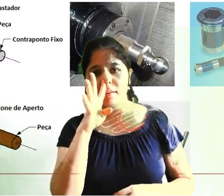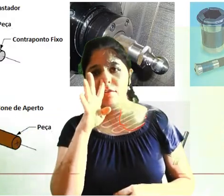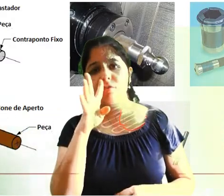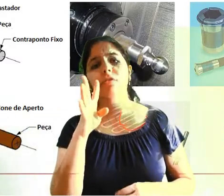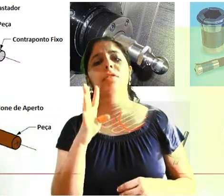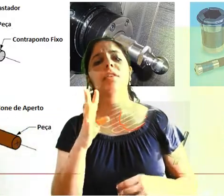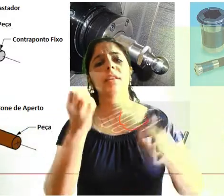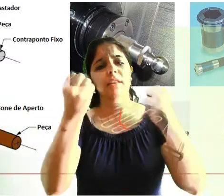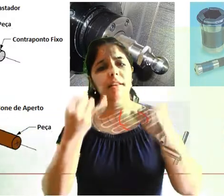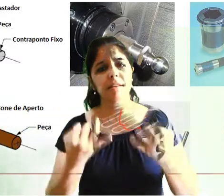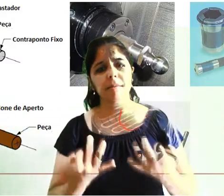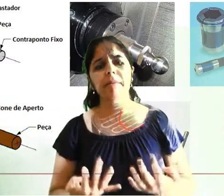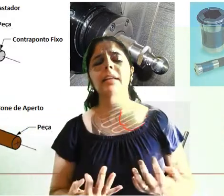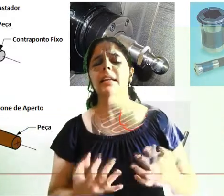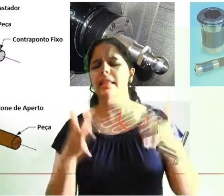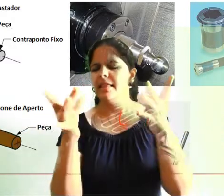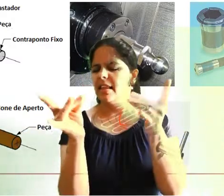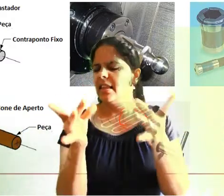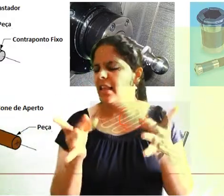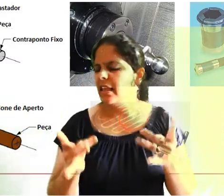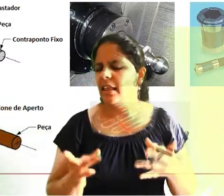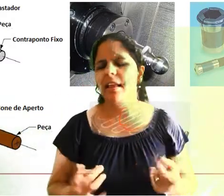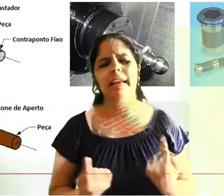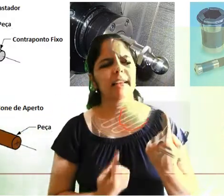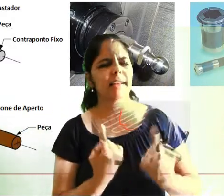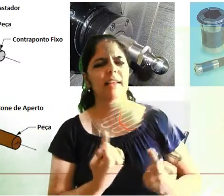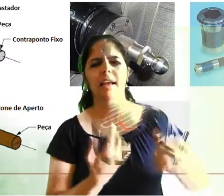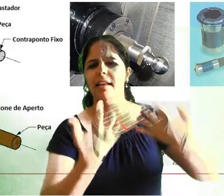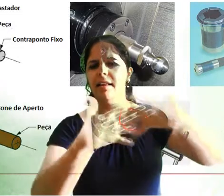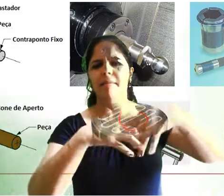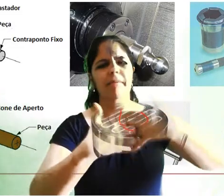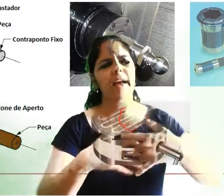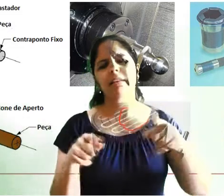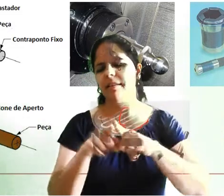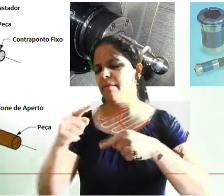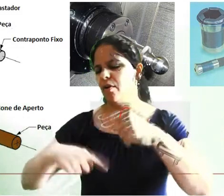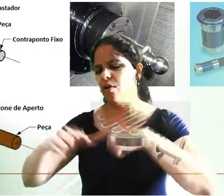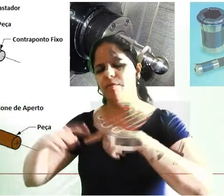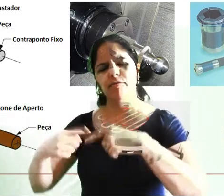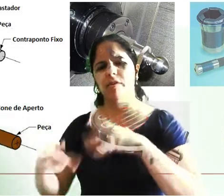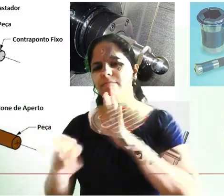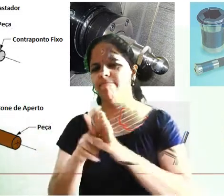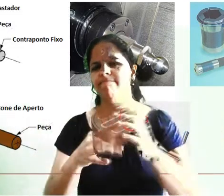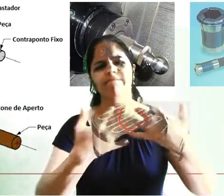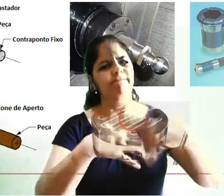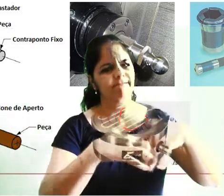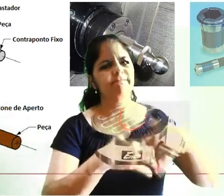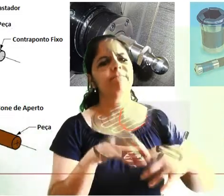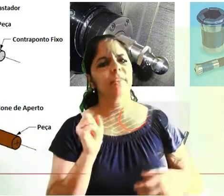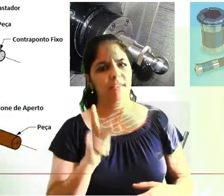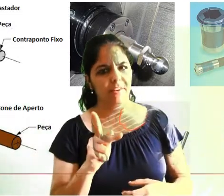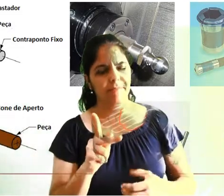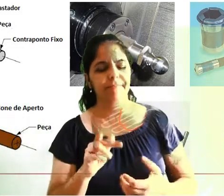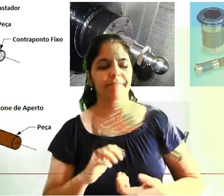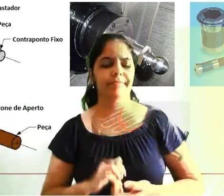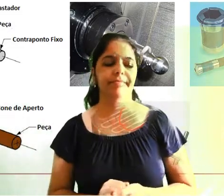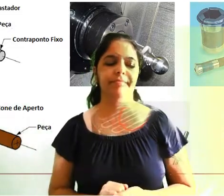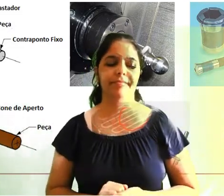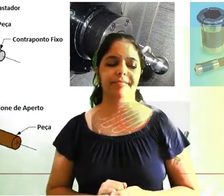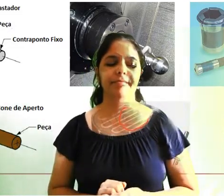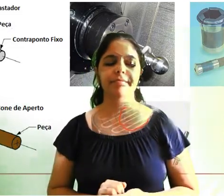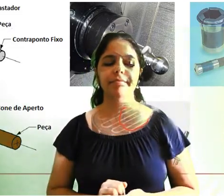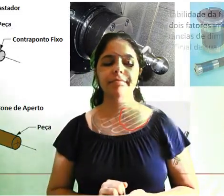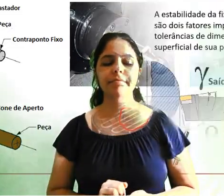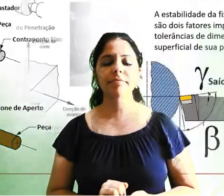vocês assistirem aquele vídeo que ele está explicando detalhe por detalhe cada equipamento lá e cada acessório da máquina. Tudo bem?